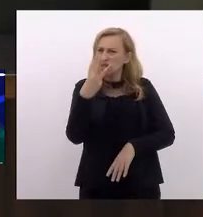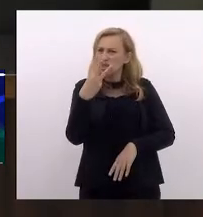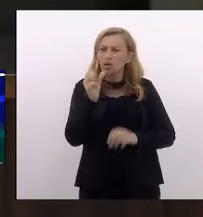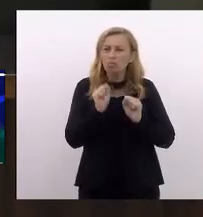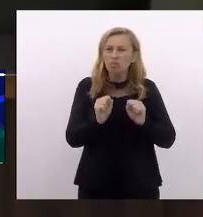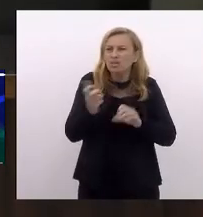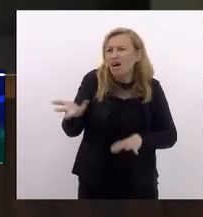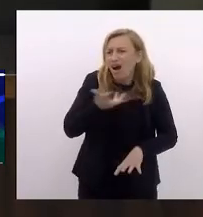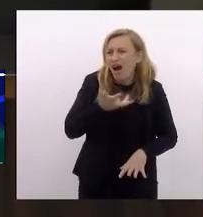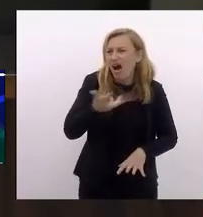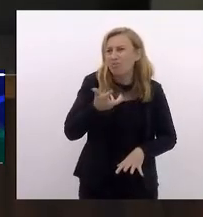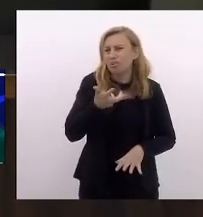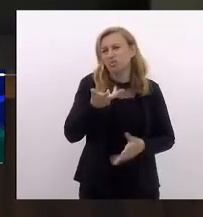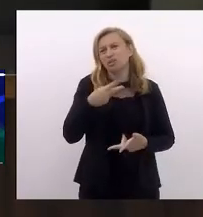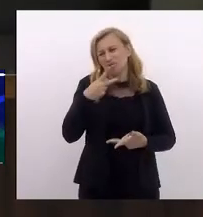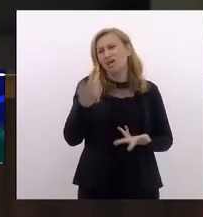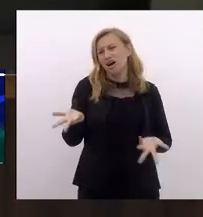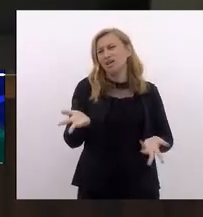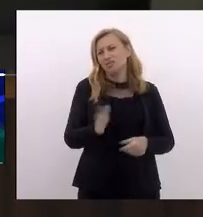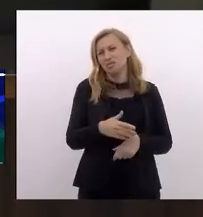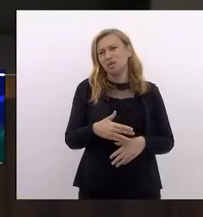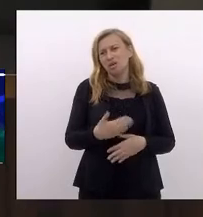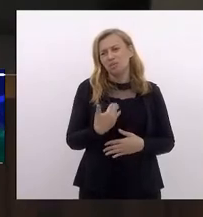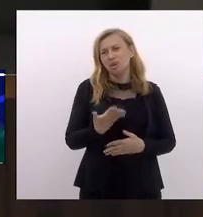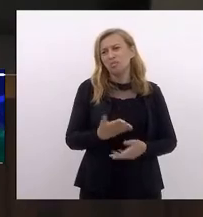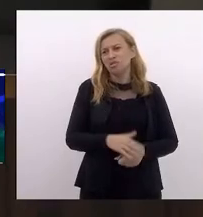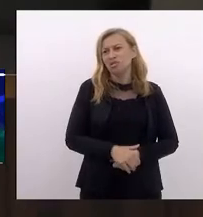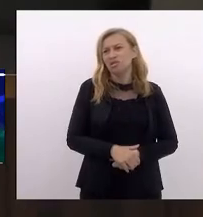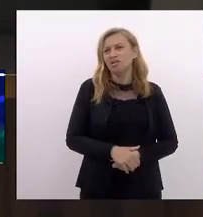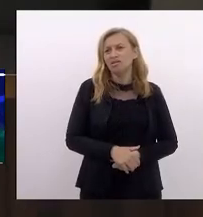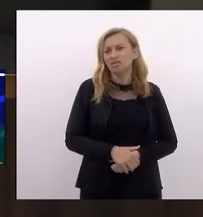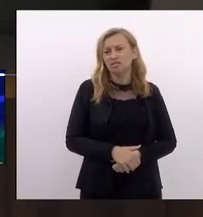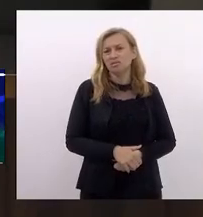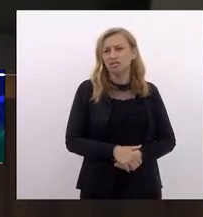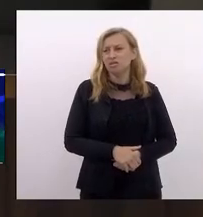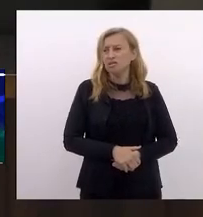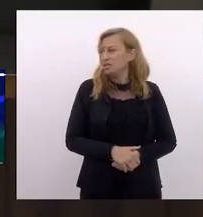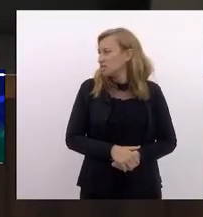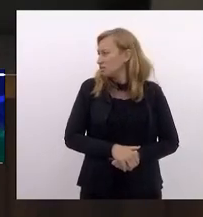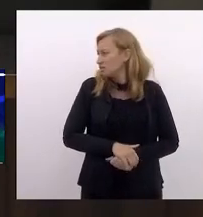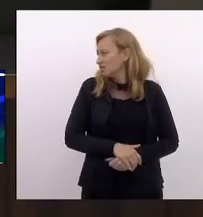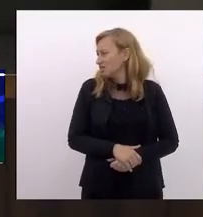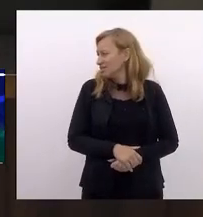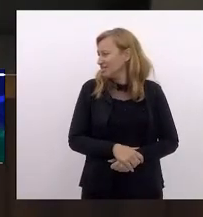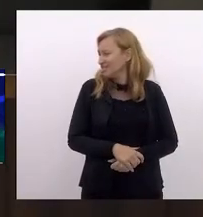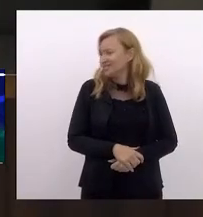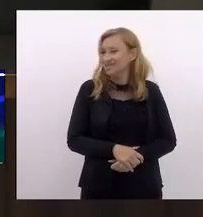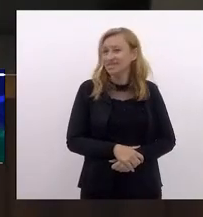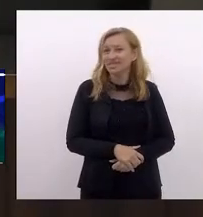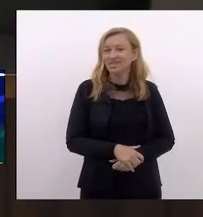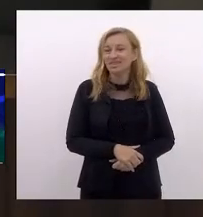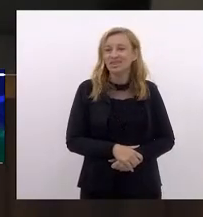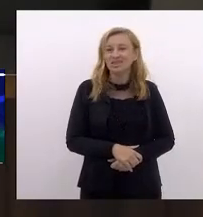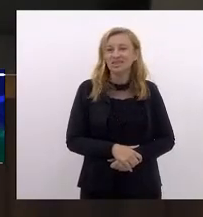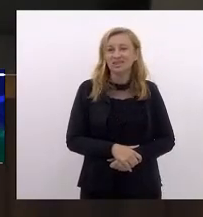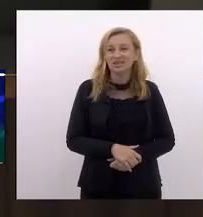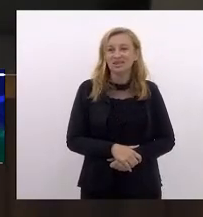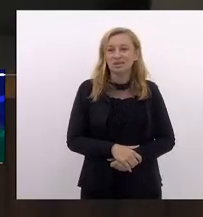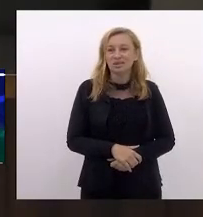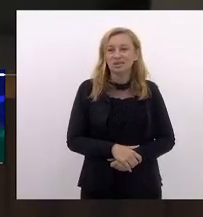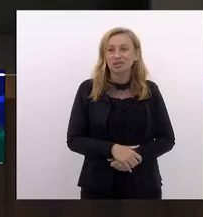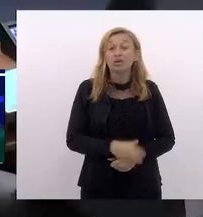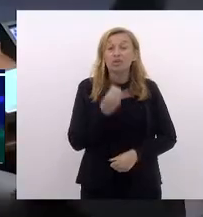décimos em breve no nas declarações por favor Deputado já ouvi